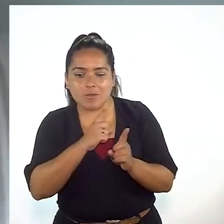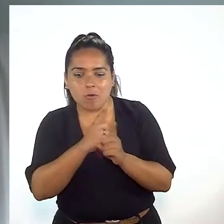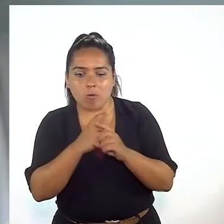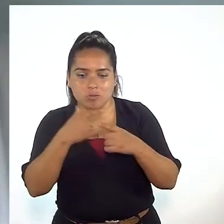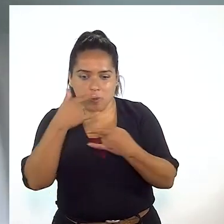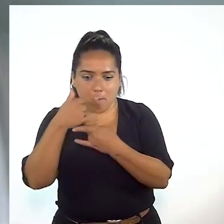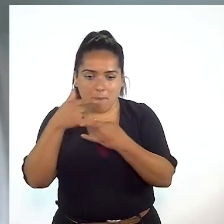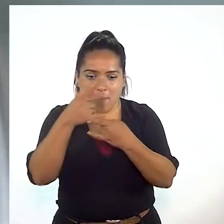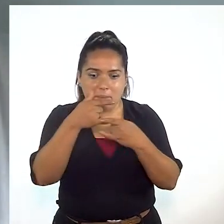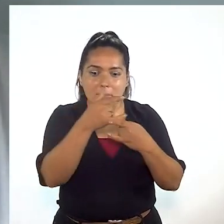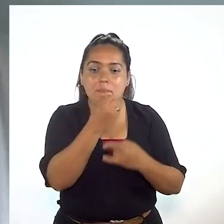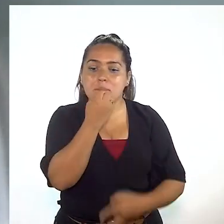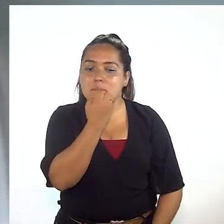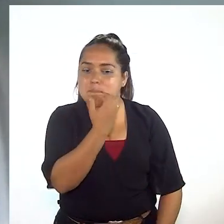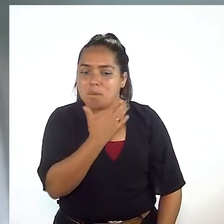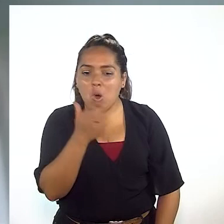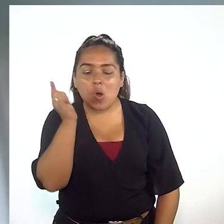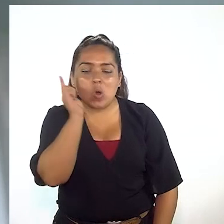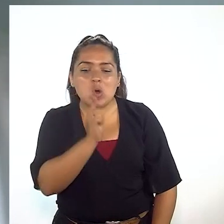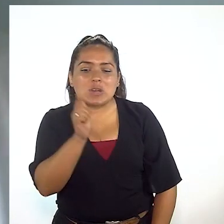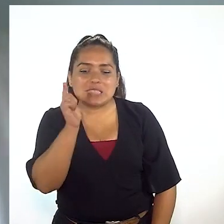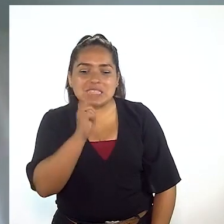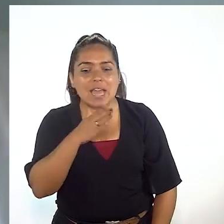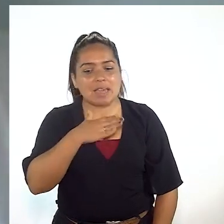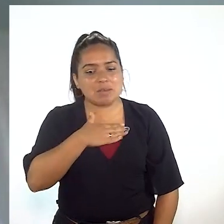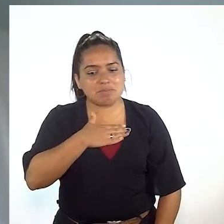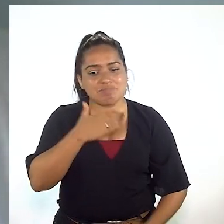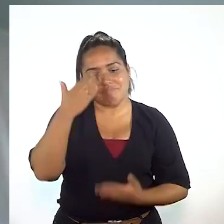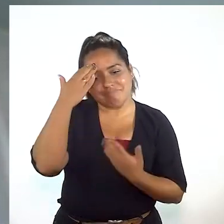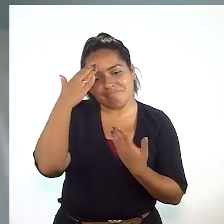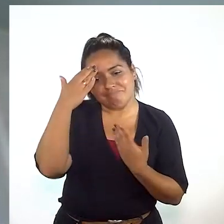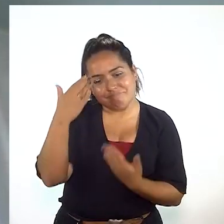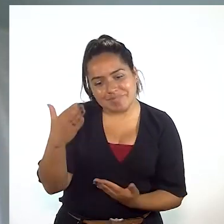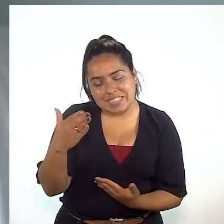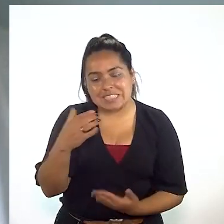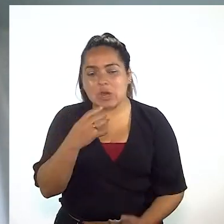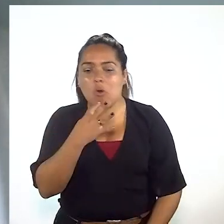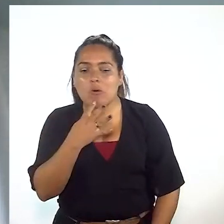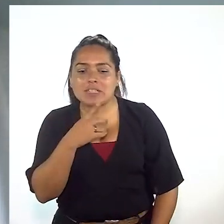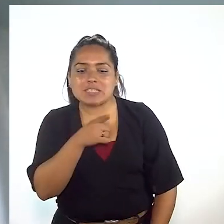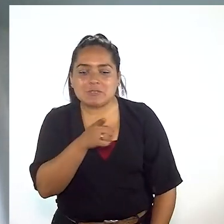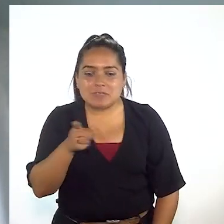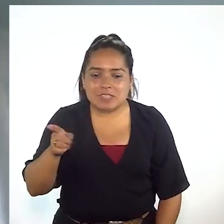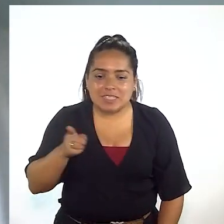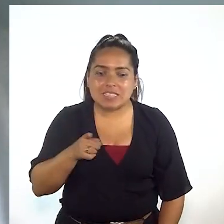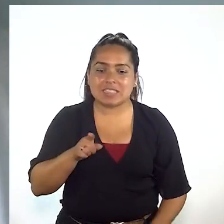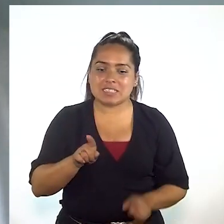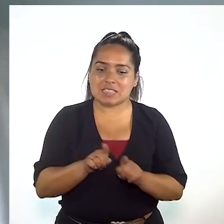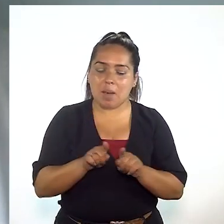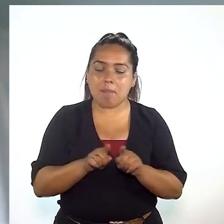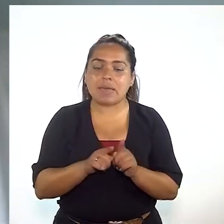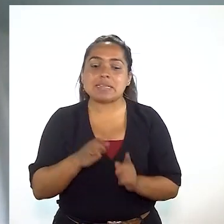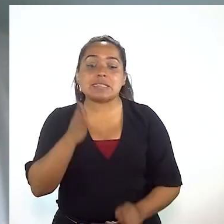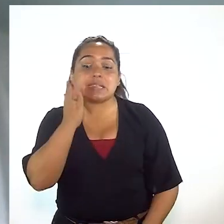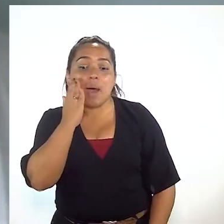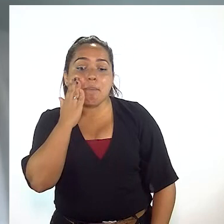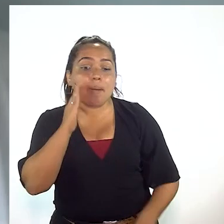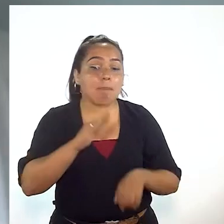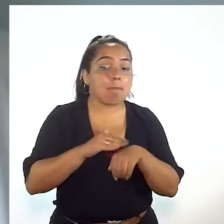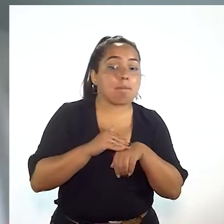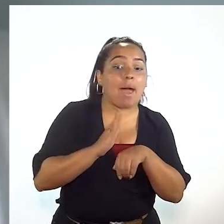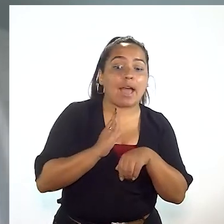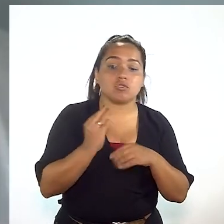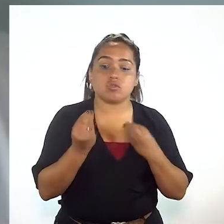vocês trouxeram hoje aqui nessa roda de encontro, e eu como sempre, sou muito grata por ter a oportunidade